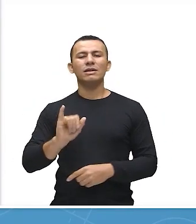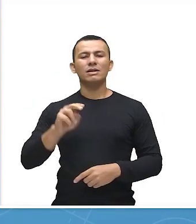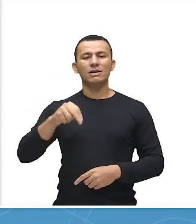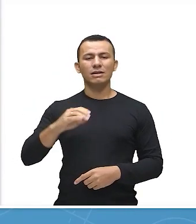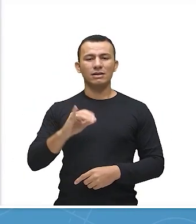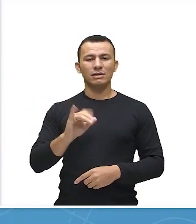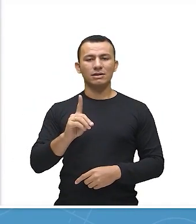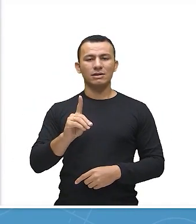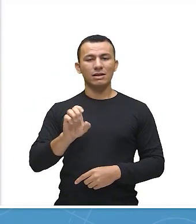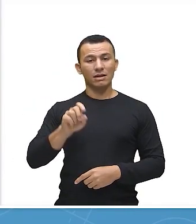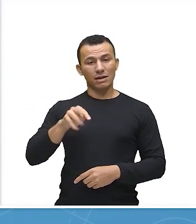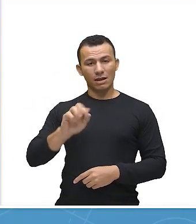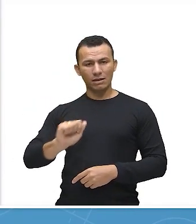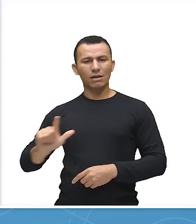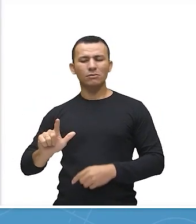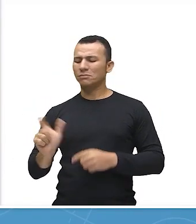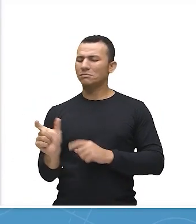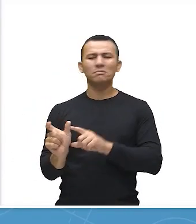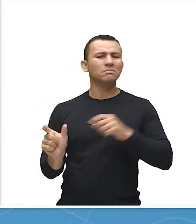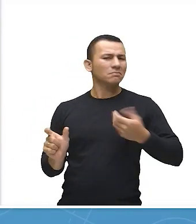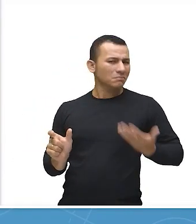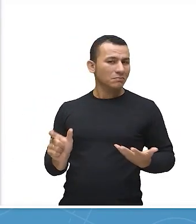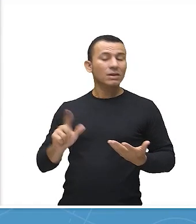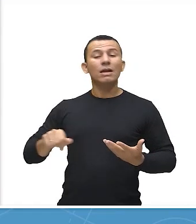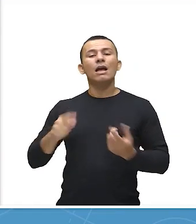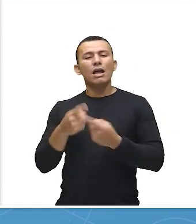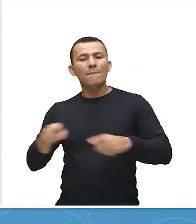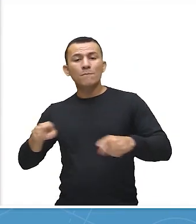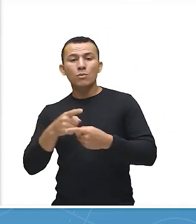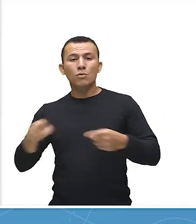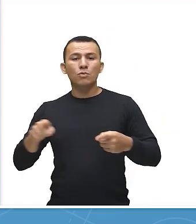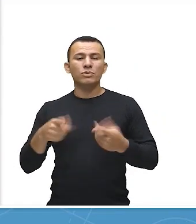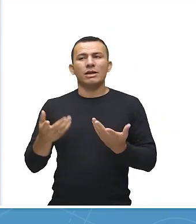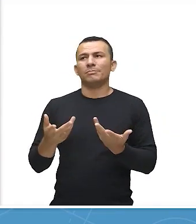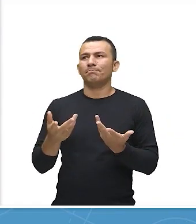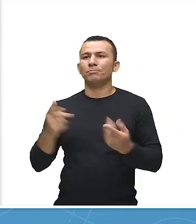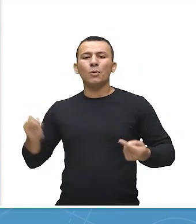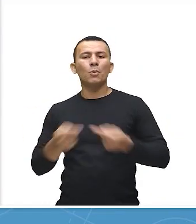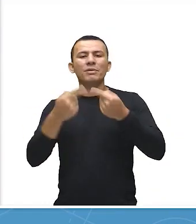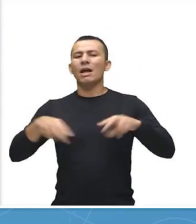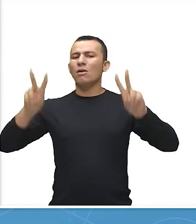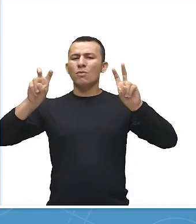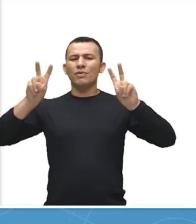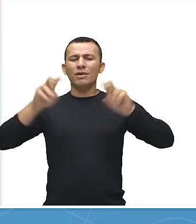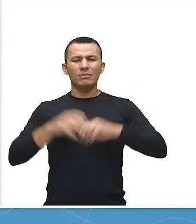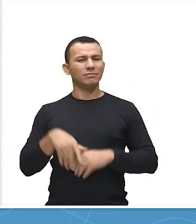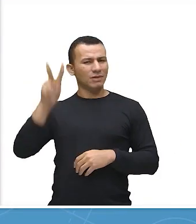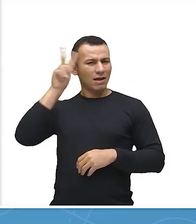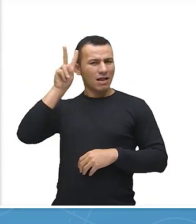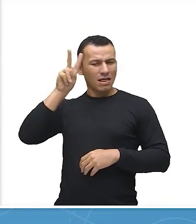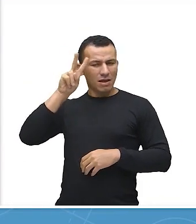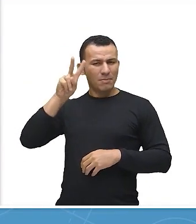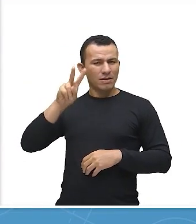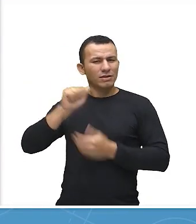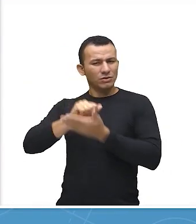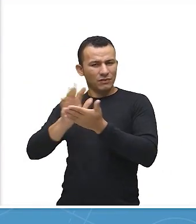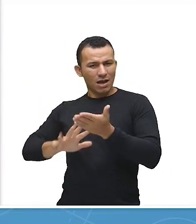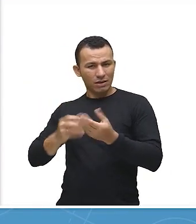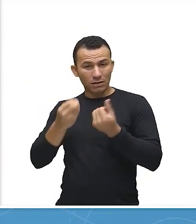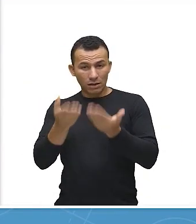é utilizada em cerimônias religiosas, em cultos de adoração à divindade. Os hinos que são entoados nas igrejas são exemplos